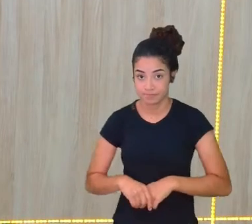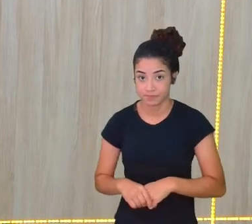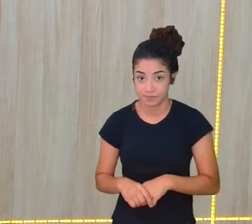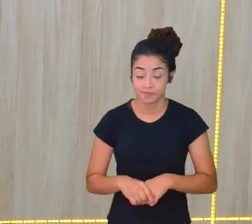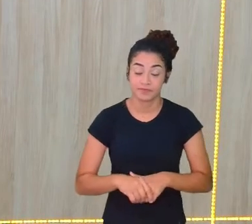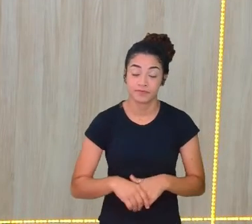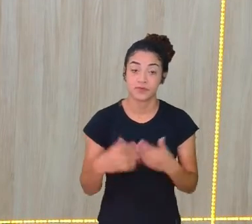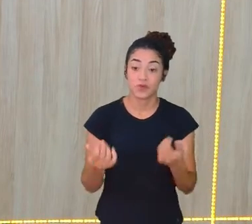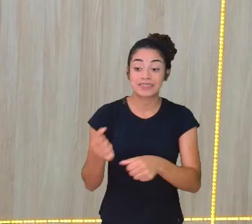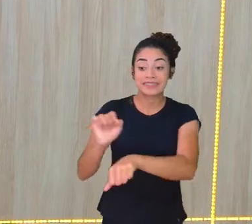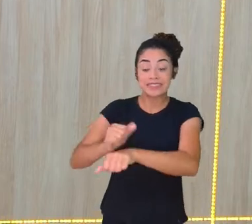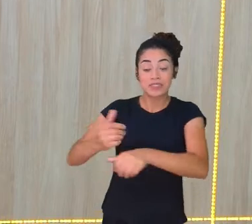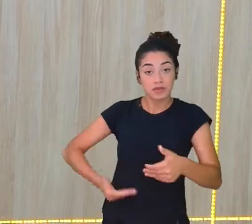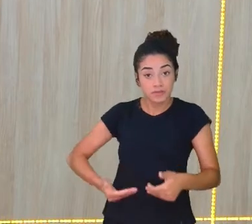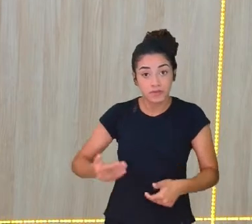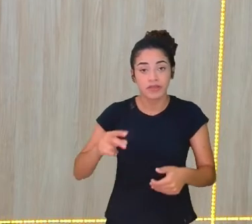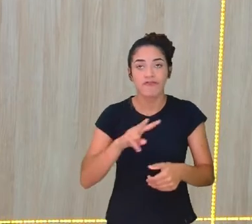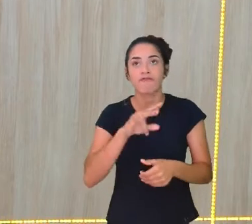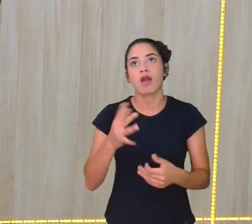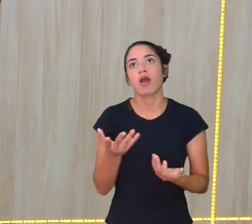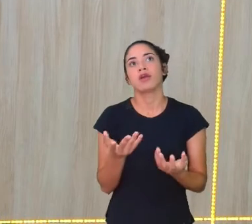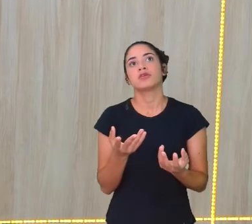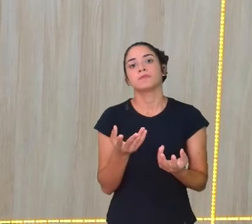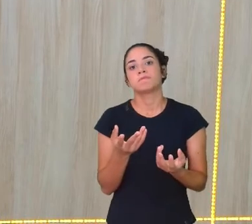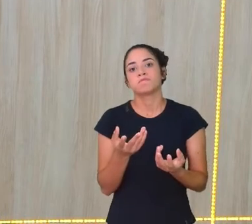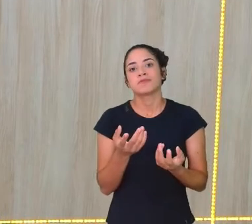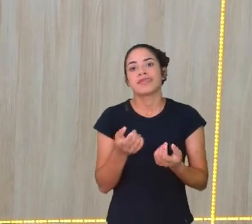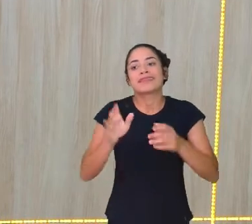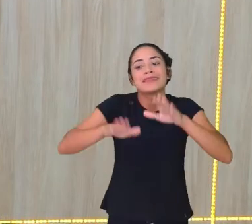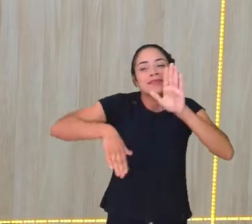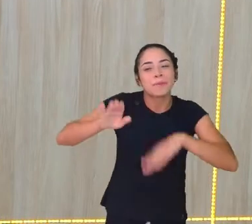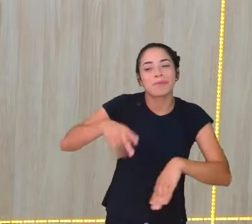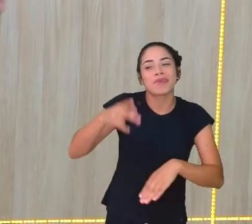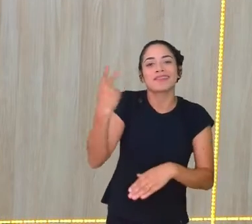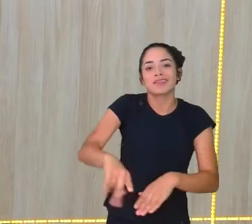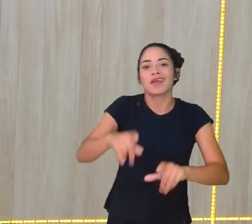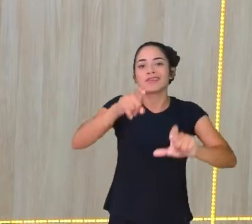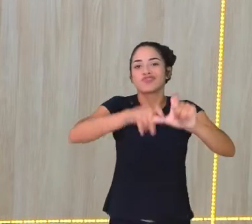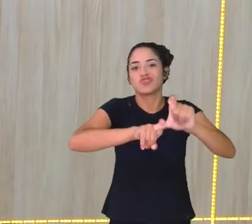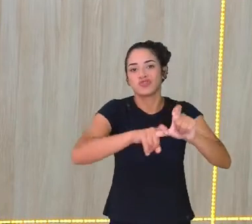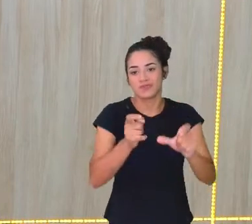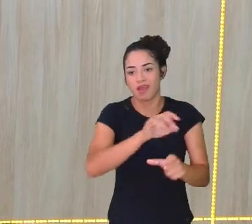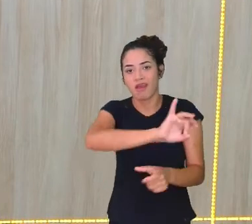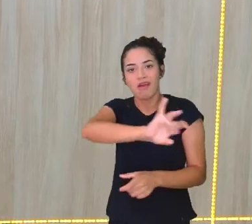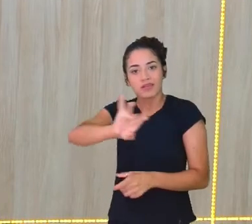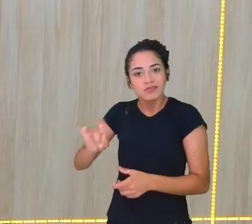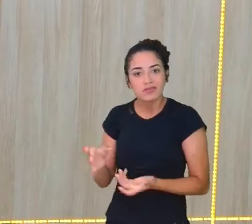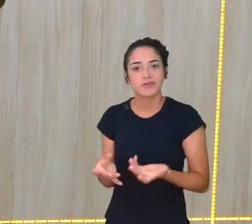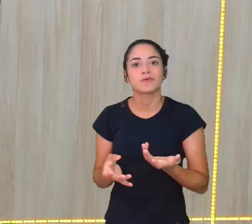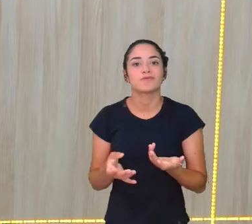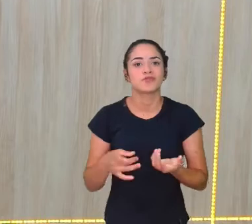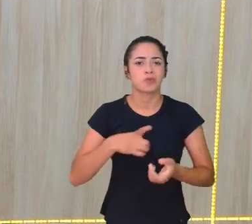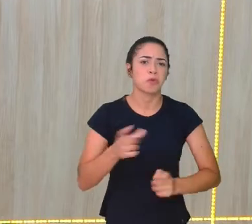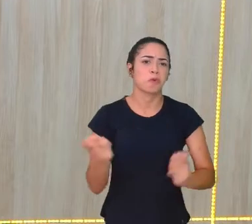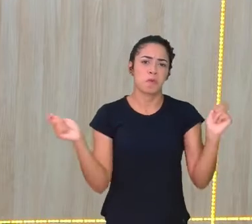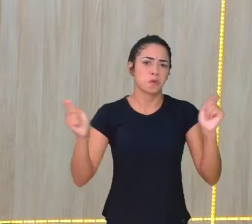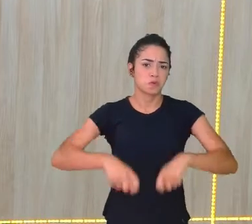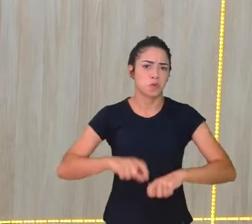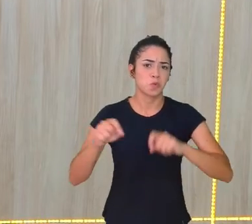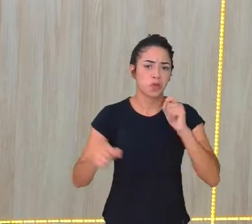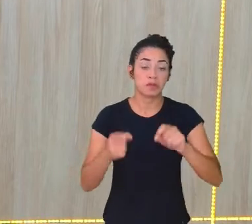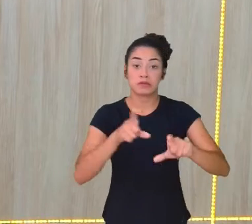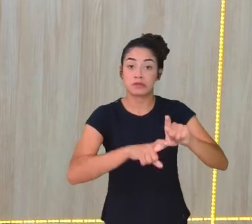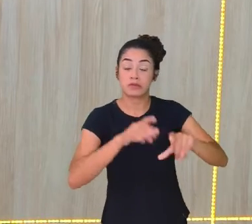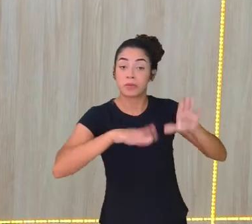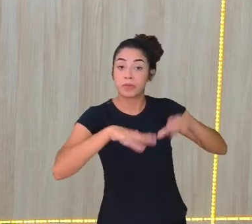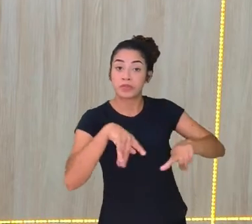a escravidão ela vai depender da dívida também, né, porque havia a possibilidade, né, a depender da